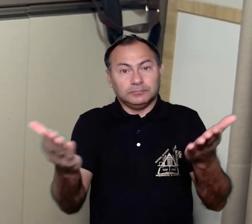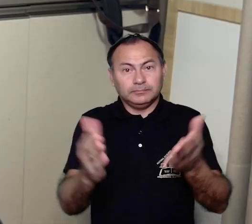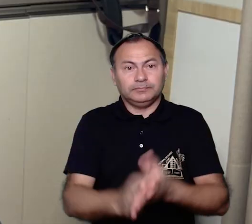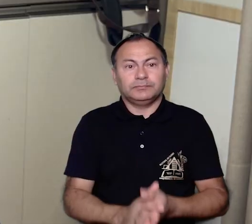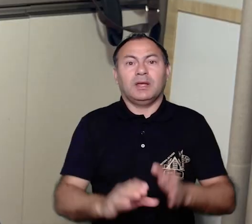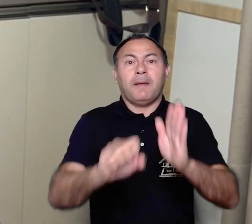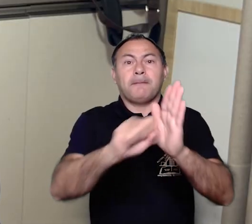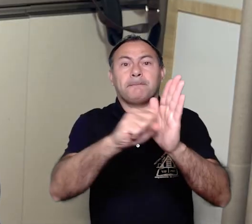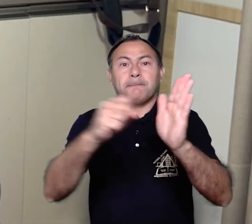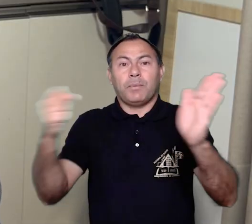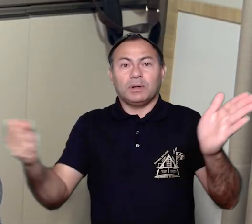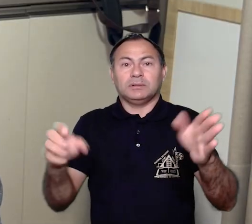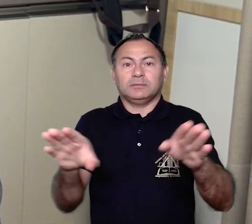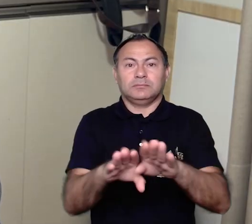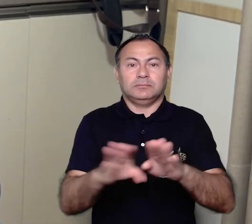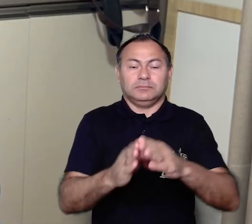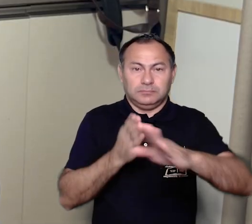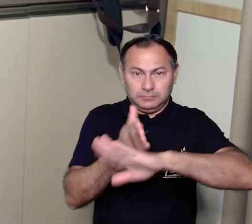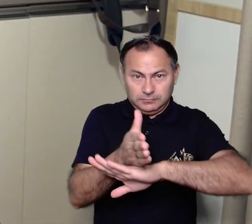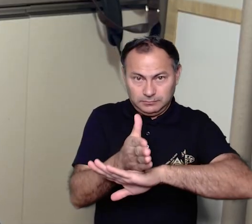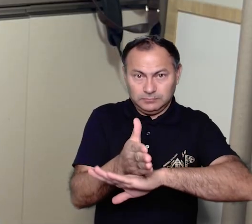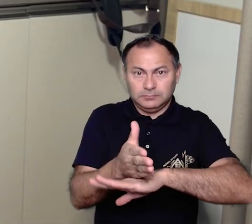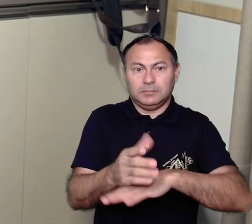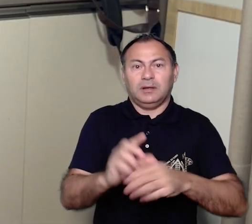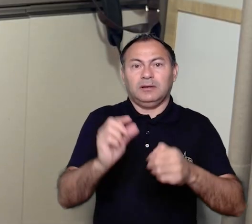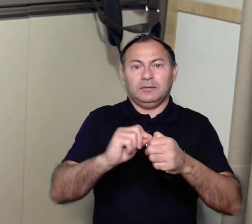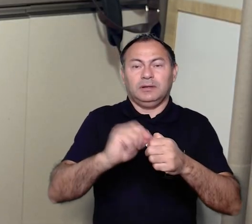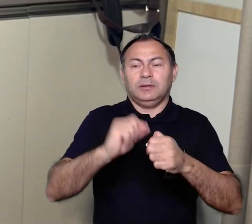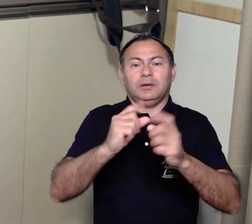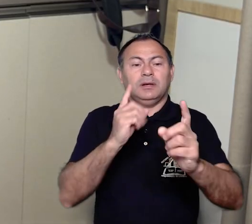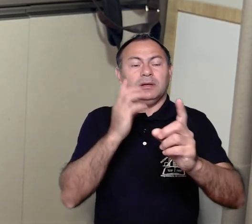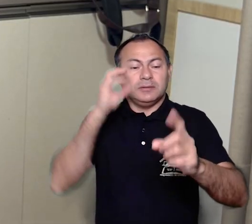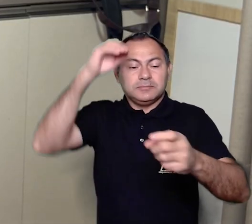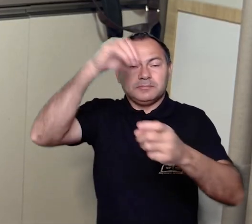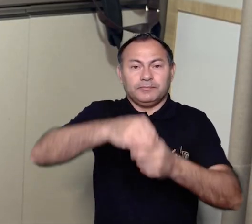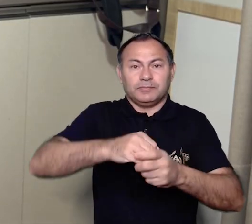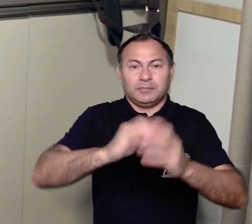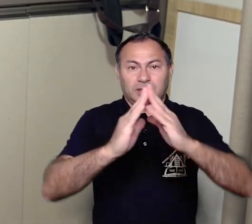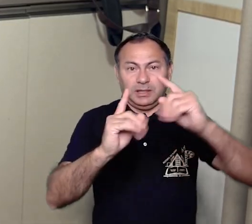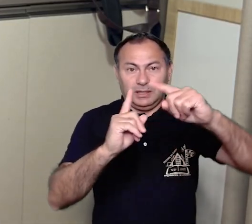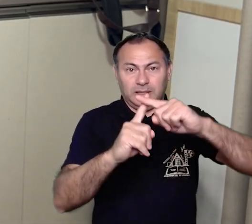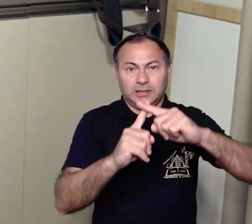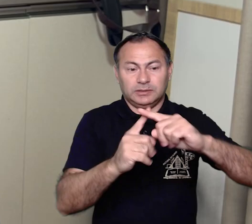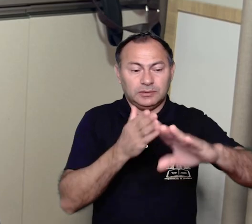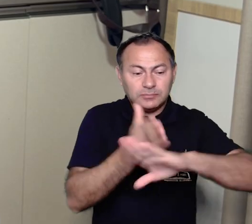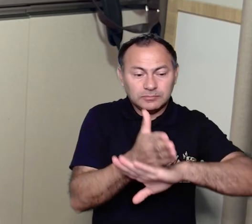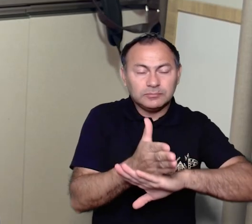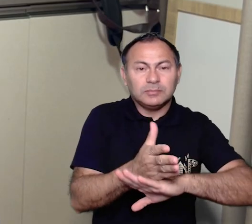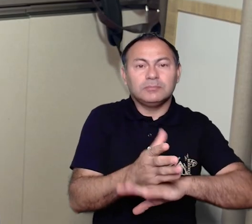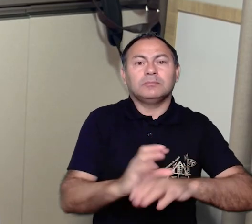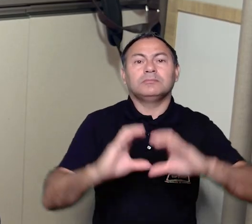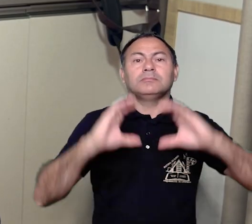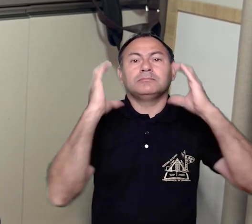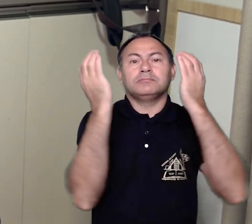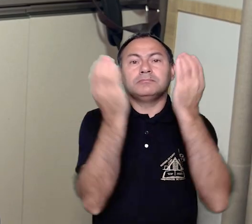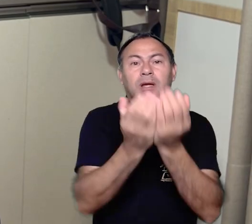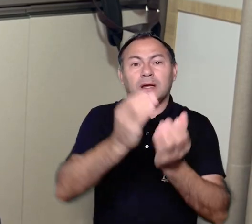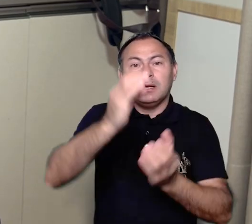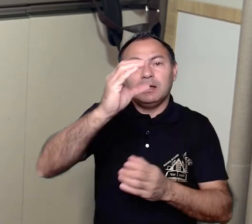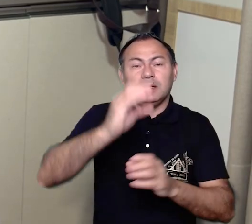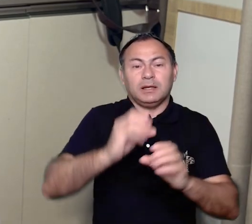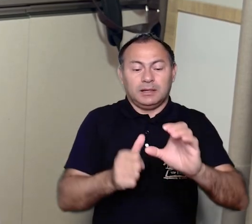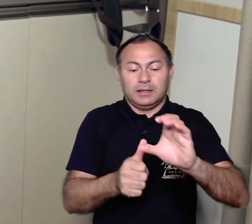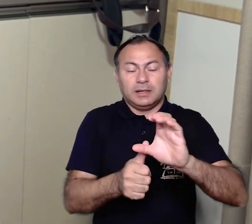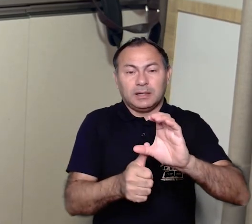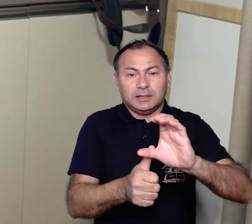Afinal, a porta é também uma passagem que leva ao interior da igreja, para a comunidade